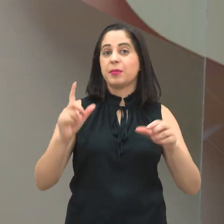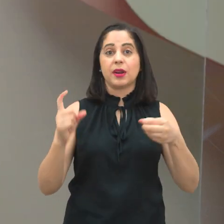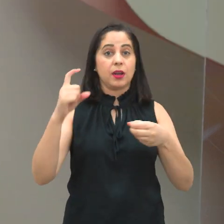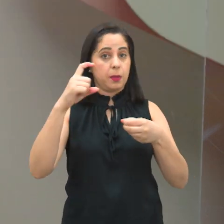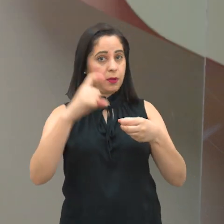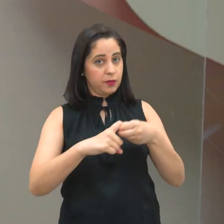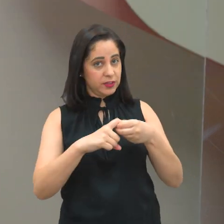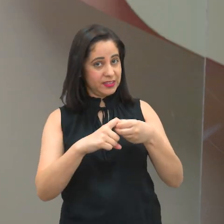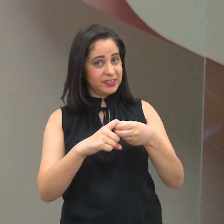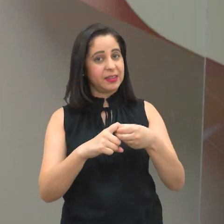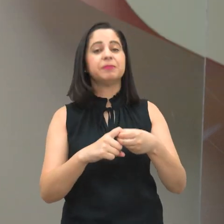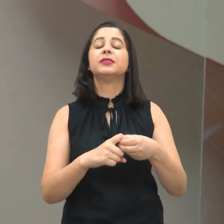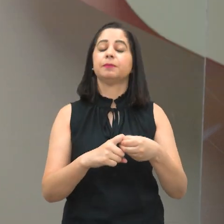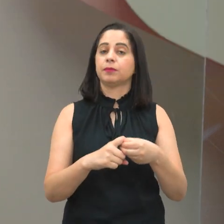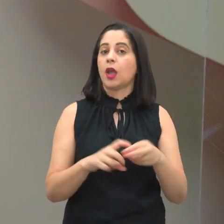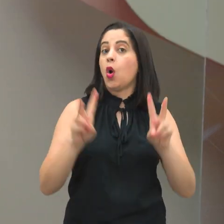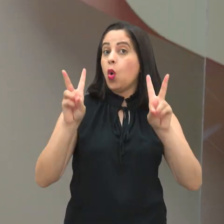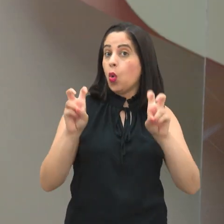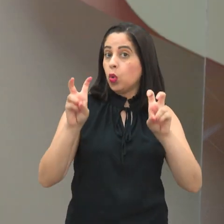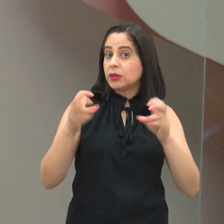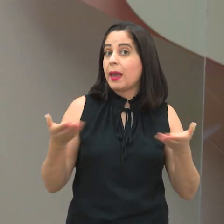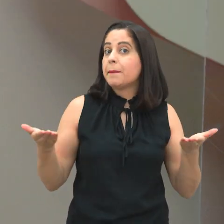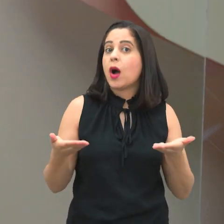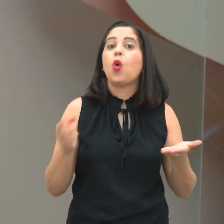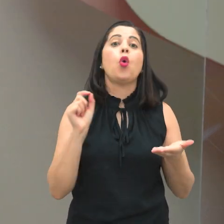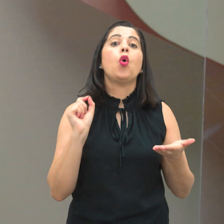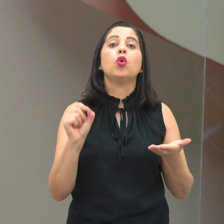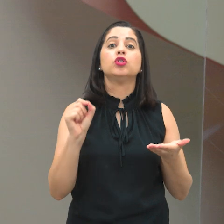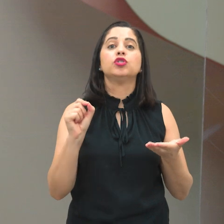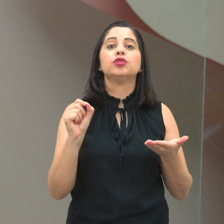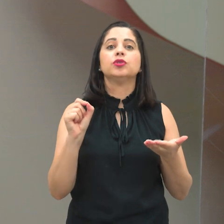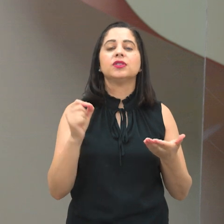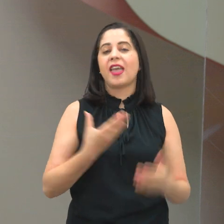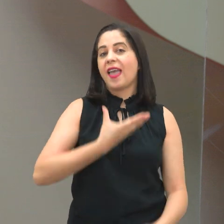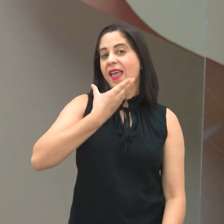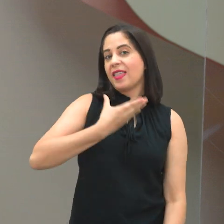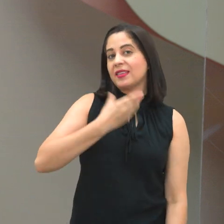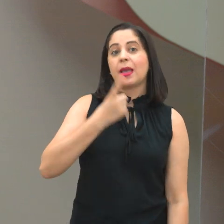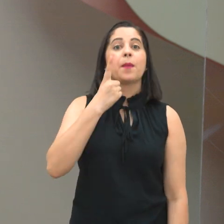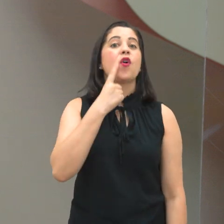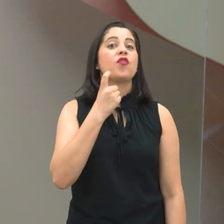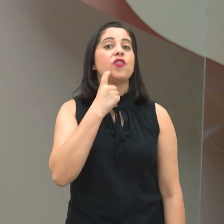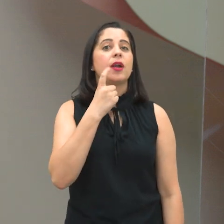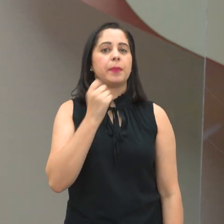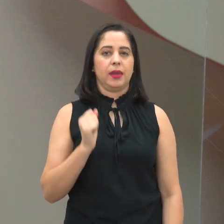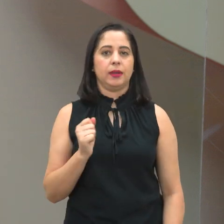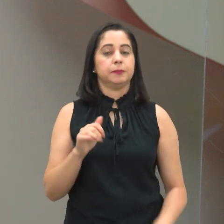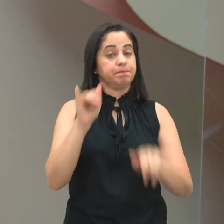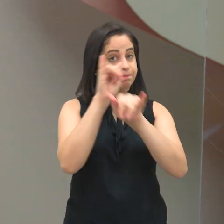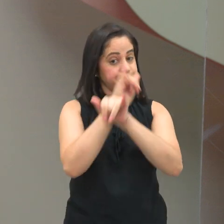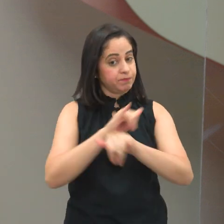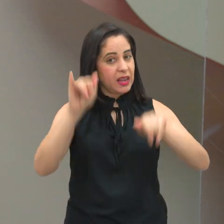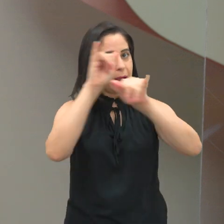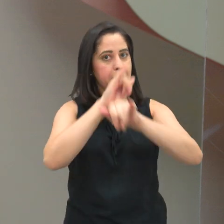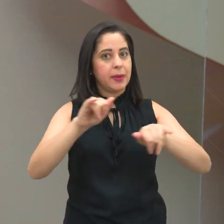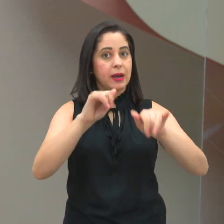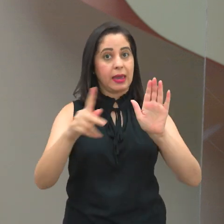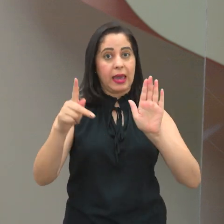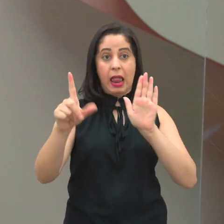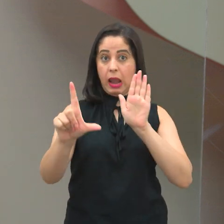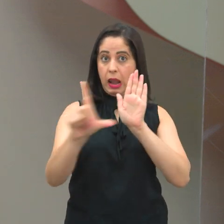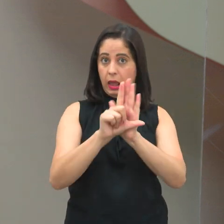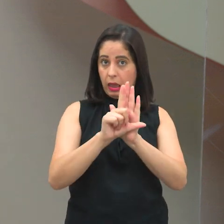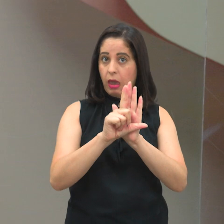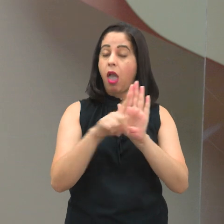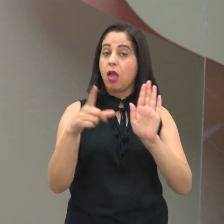Estamos de volta com o De Bem com Você e o tema do programa de hoje é Dezembro Vermelho, campanha instituída por lei